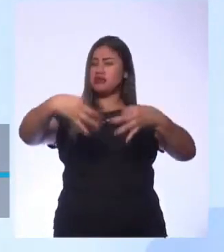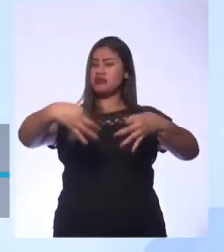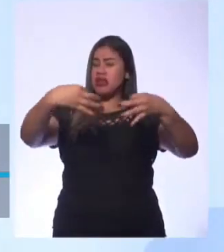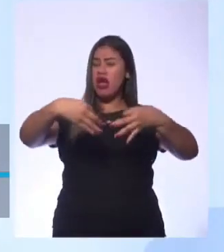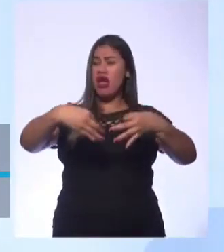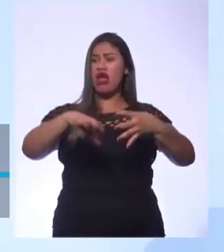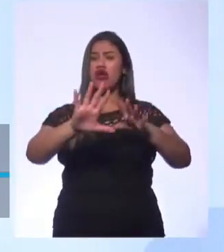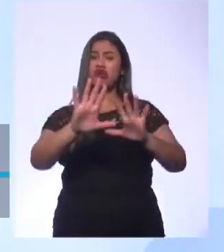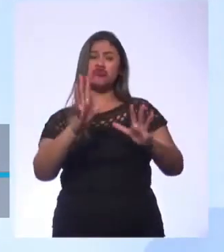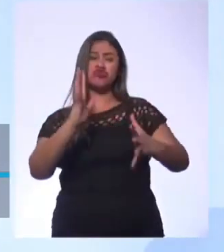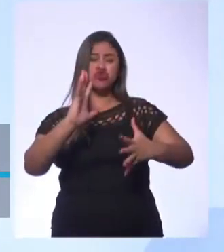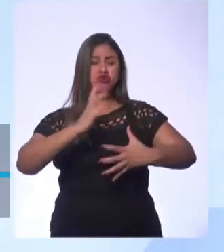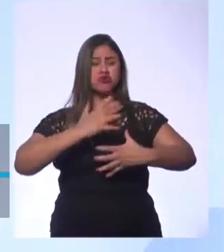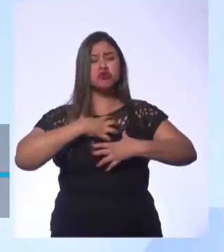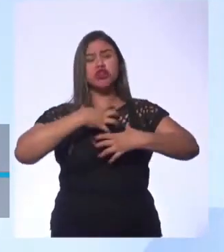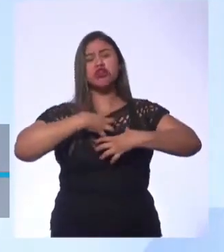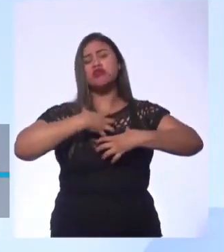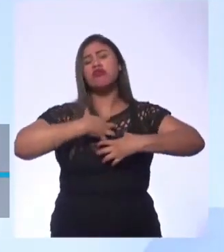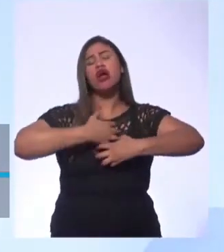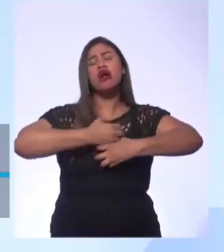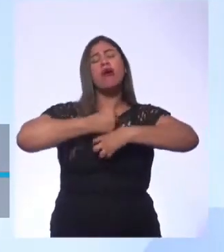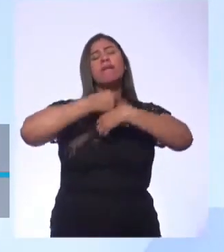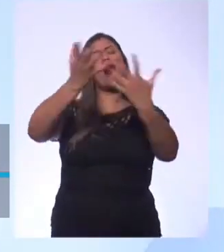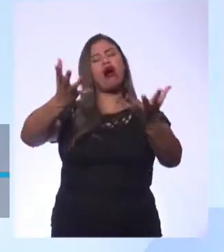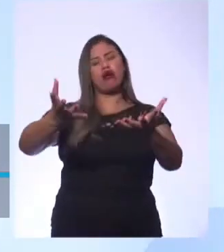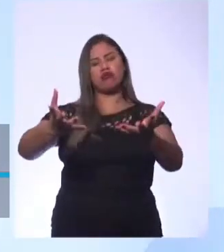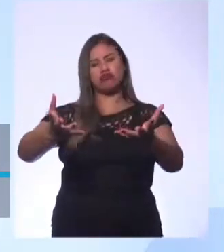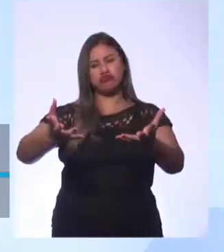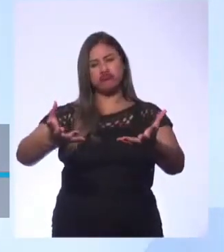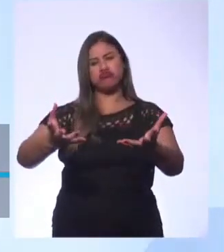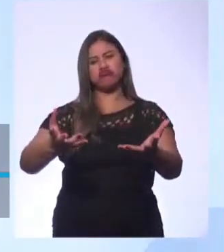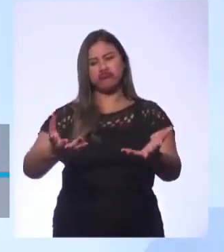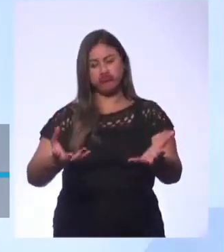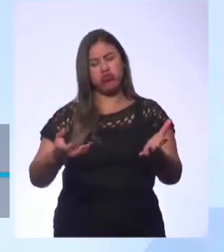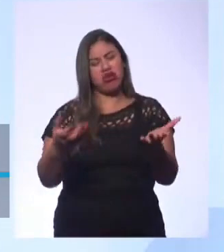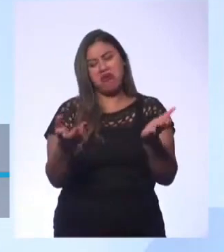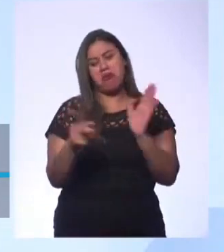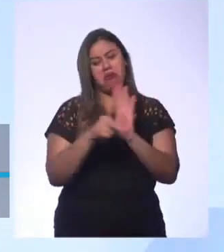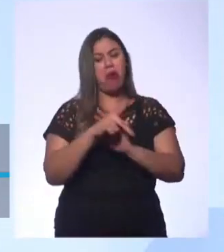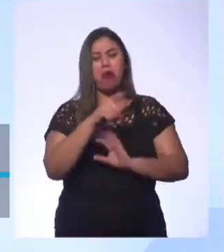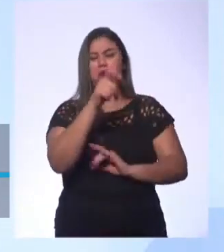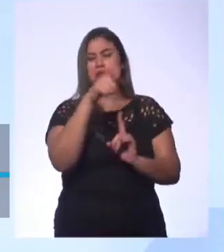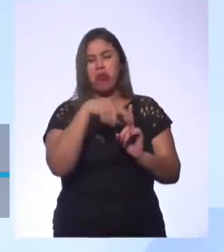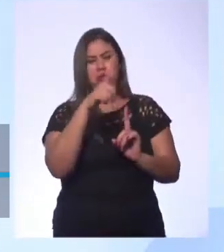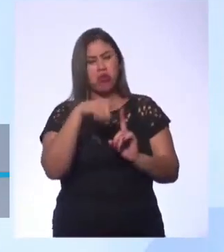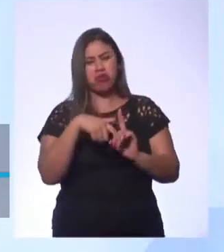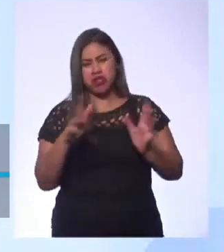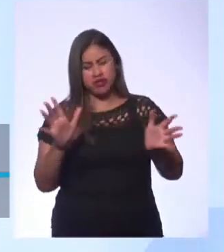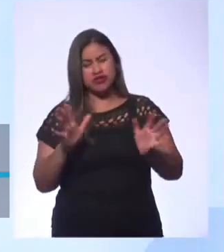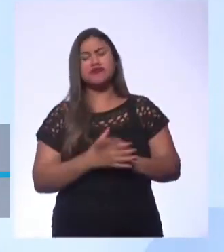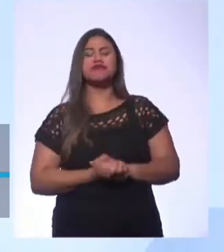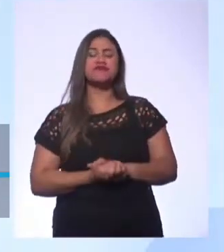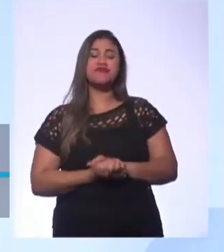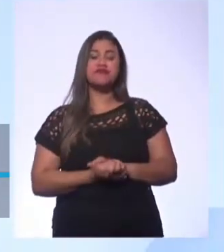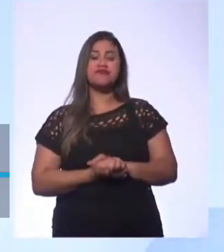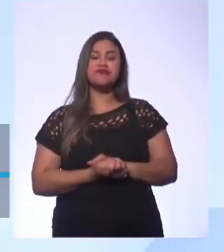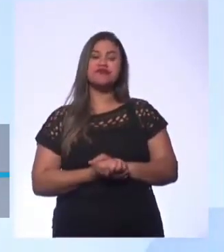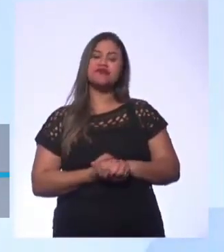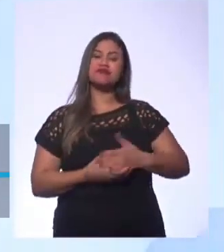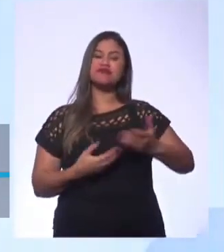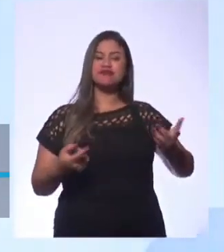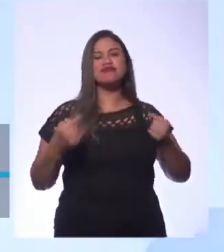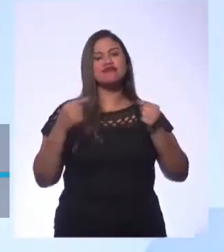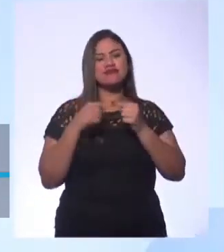propriedade, transmitir o espírito aí desse personagem. Transmitir a característica dele, a identidade dele. É